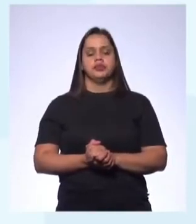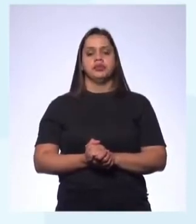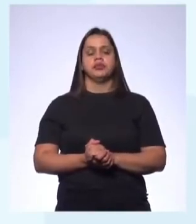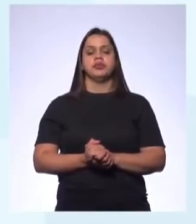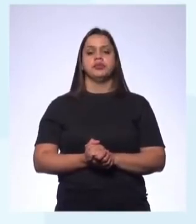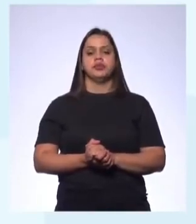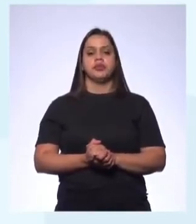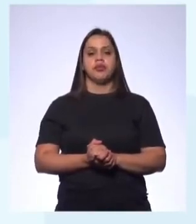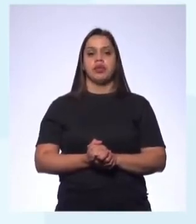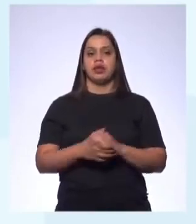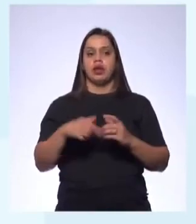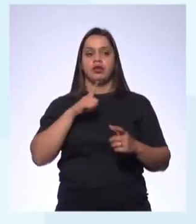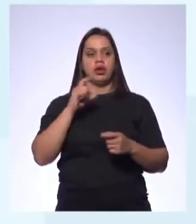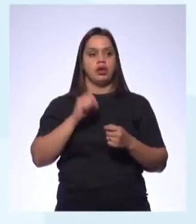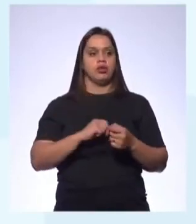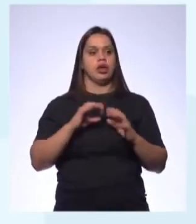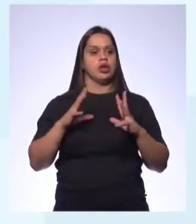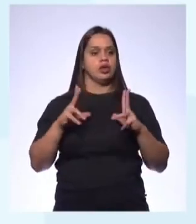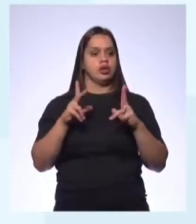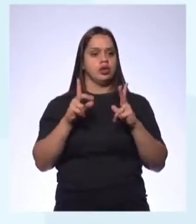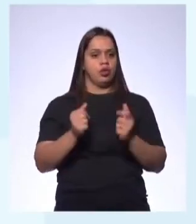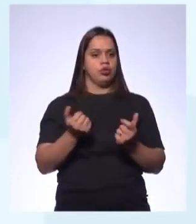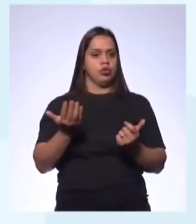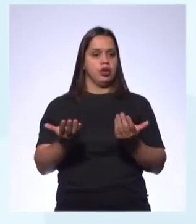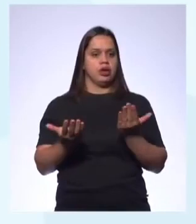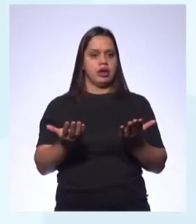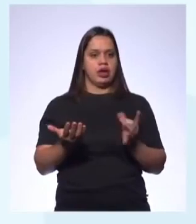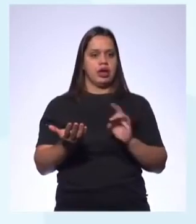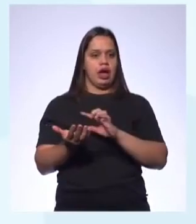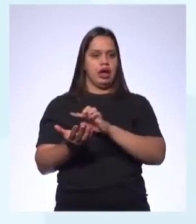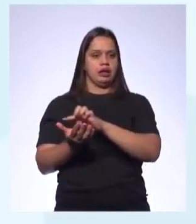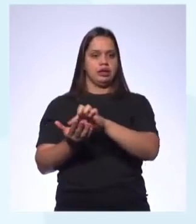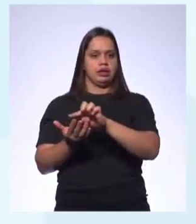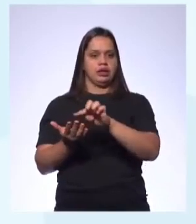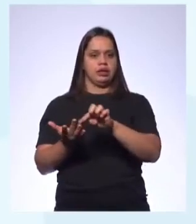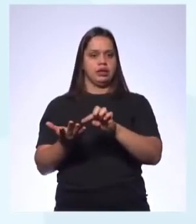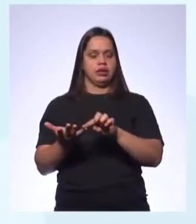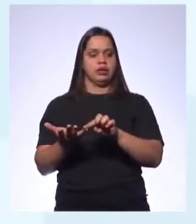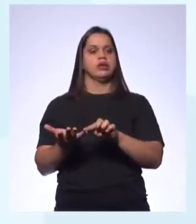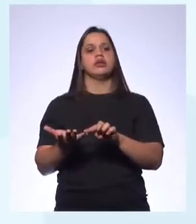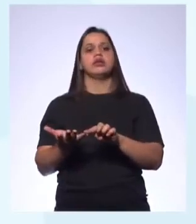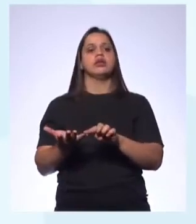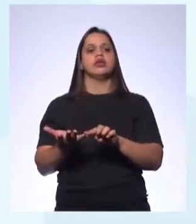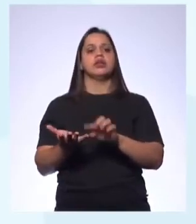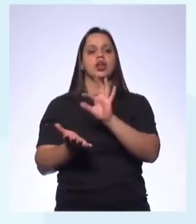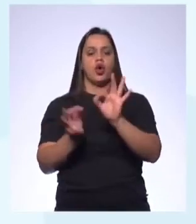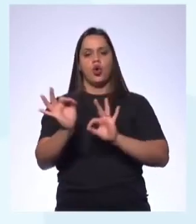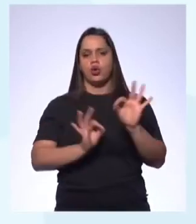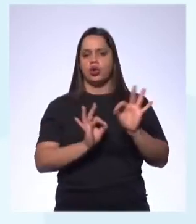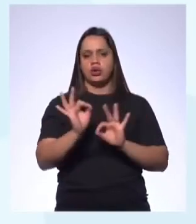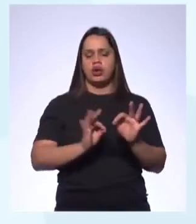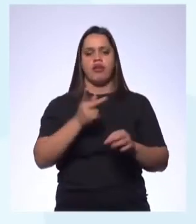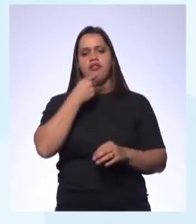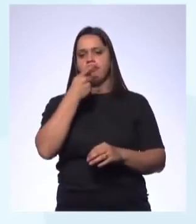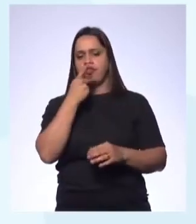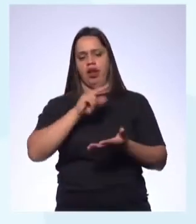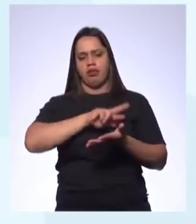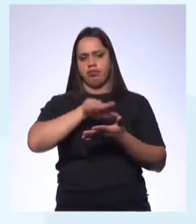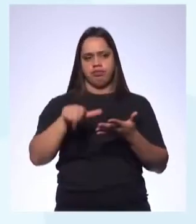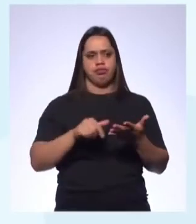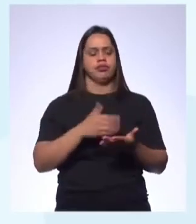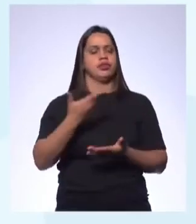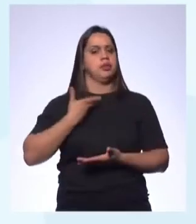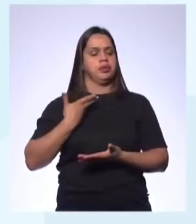comportamental. Então, ali eu tenho read, ler, dance, dançar, talkative, falar, organized, organizado, e friendly, que você é um